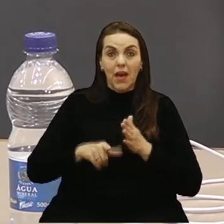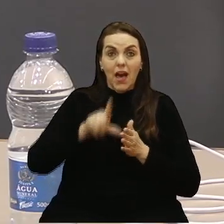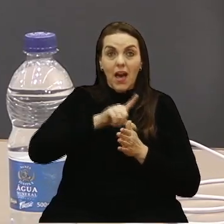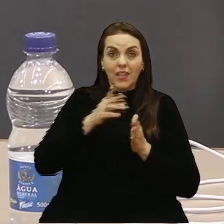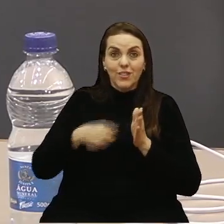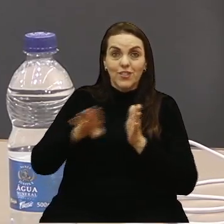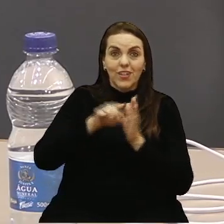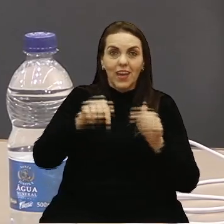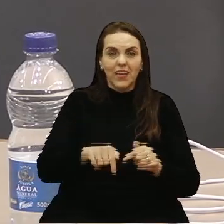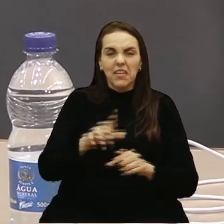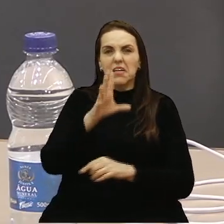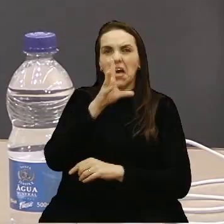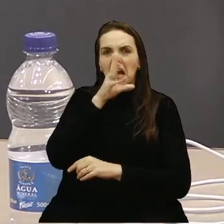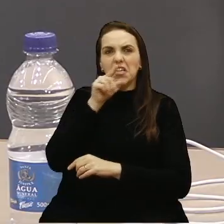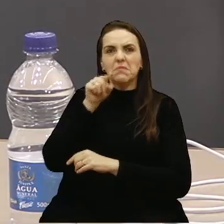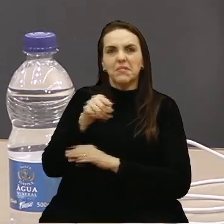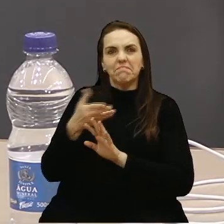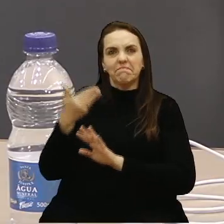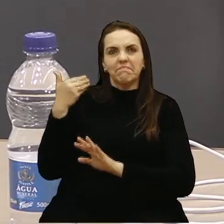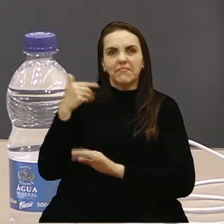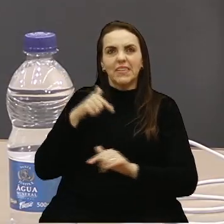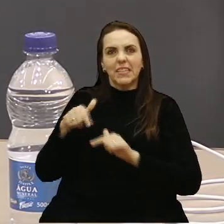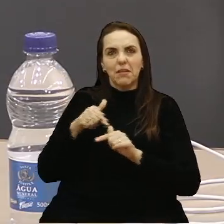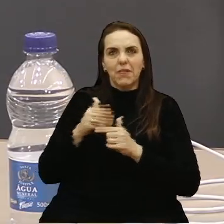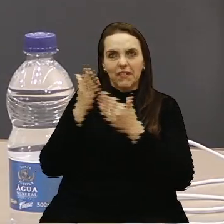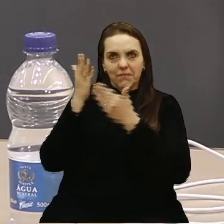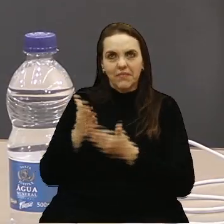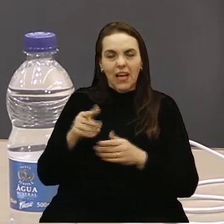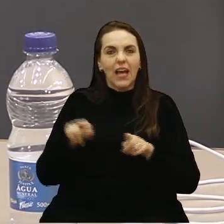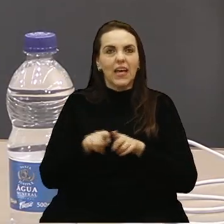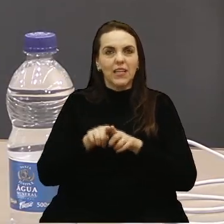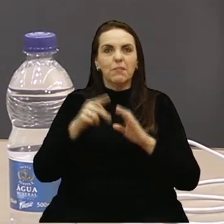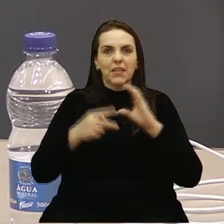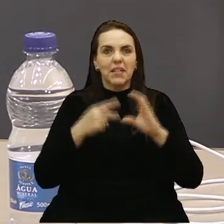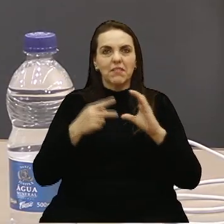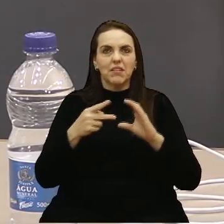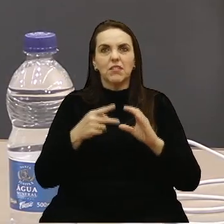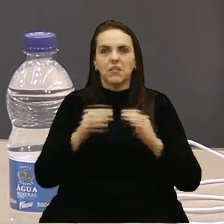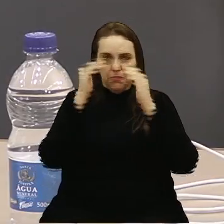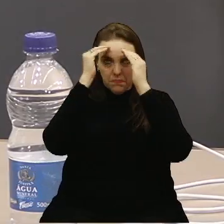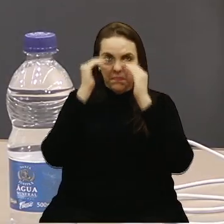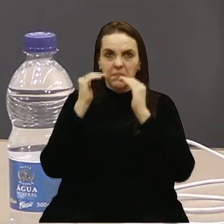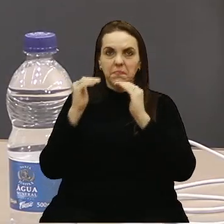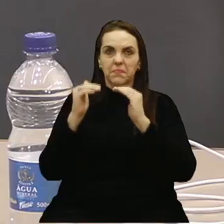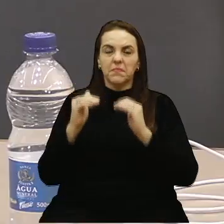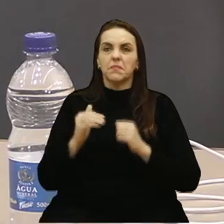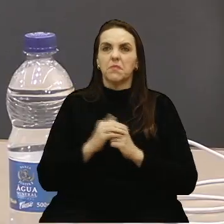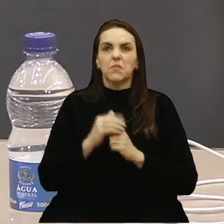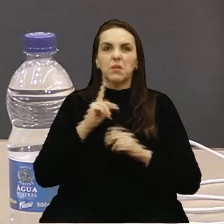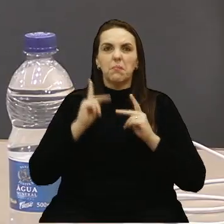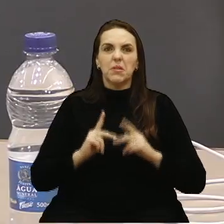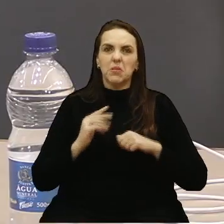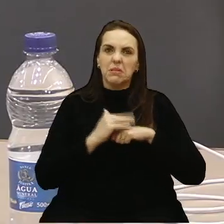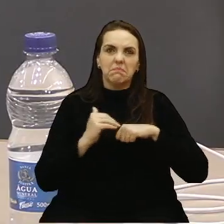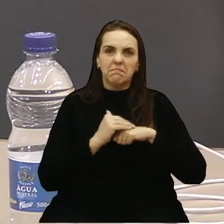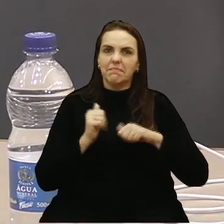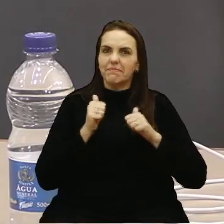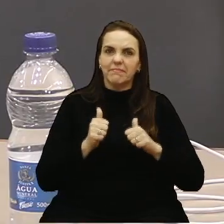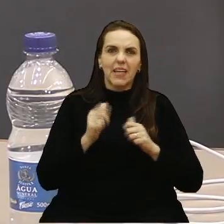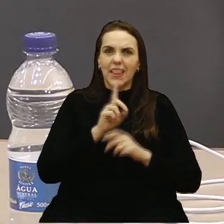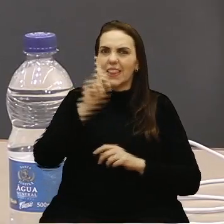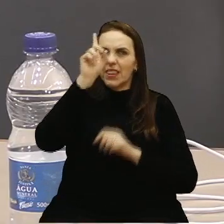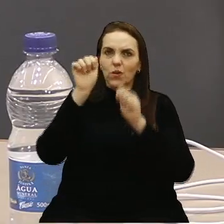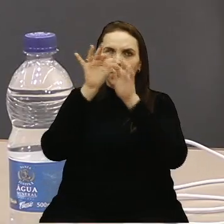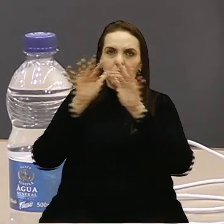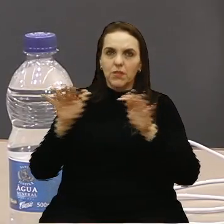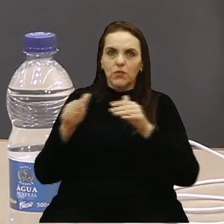eu passei a admirar o senhor já ali, o trabalho do senhor, e aqui na casa também, de forma muito respeitosa, muito gente boa demais, né? Então que Deus abençoe teu